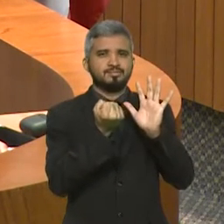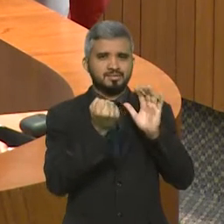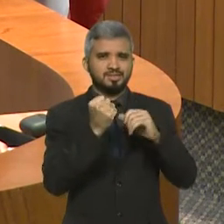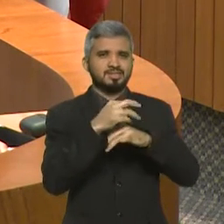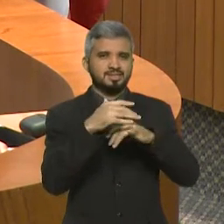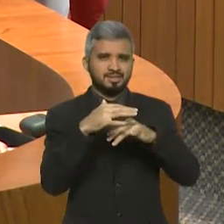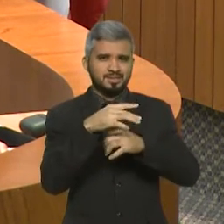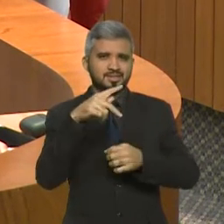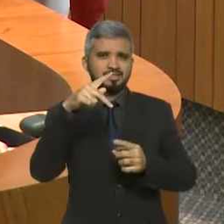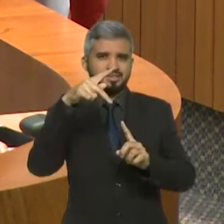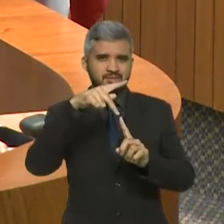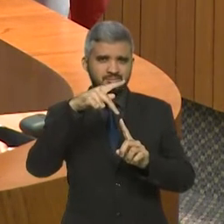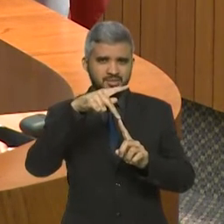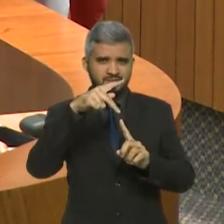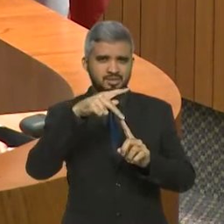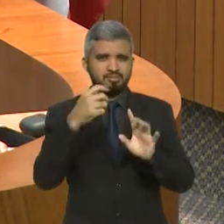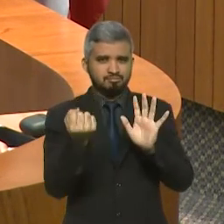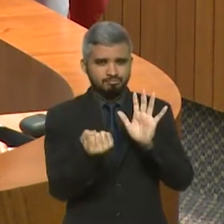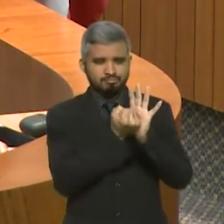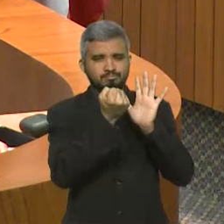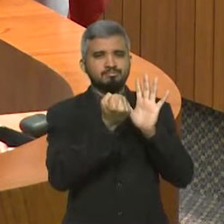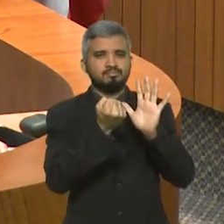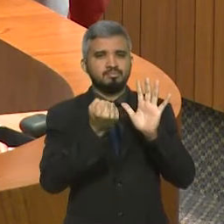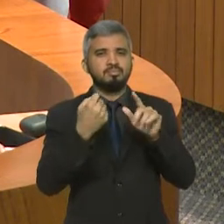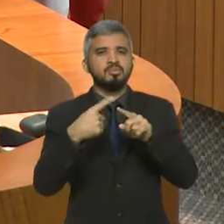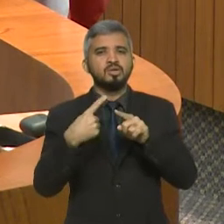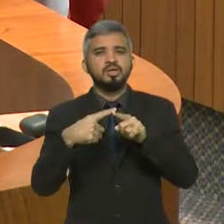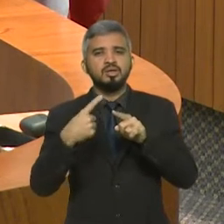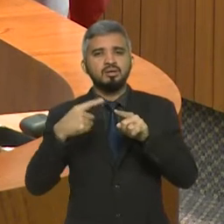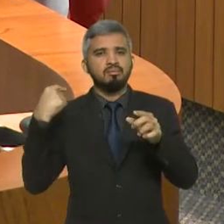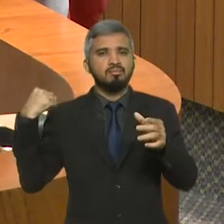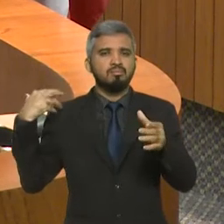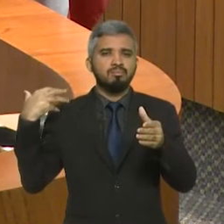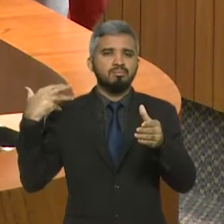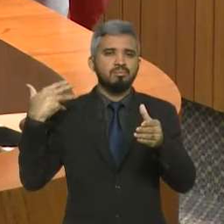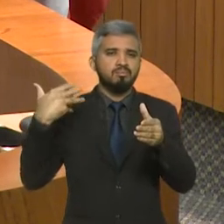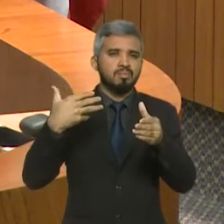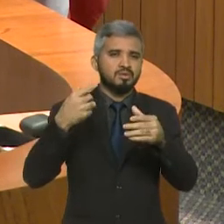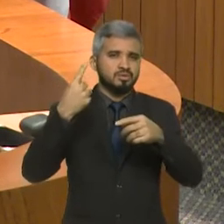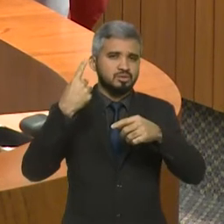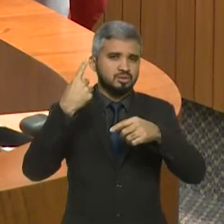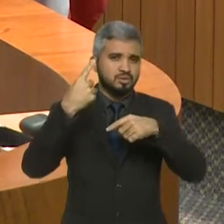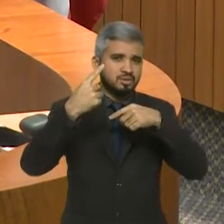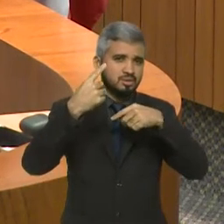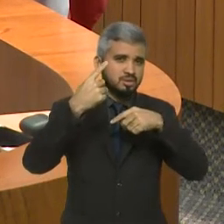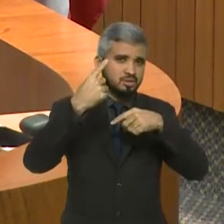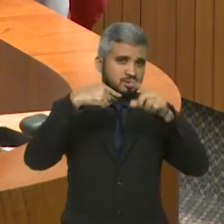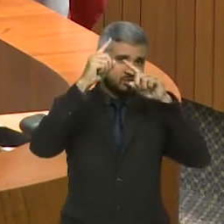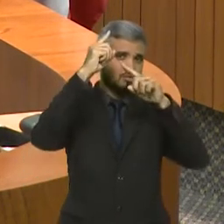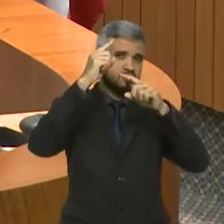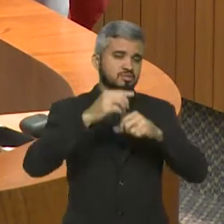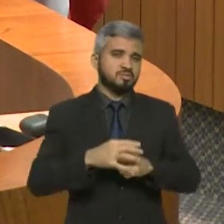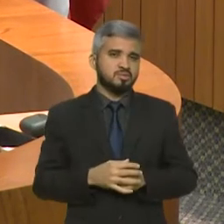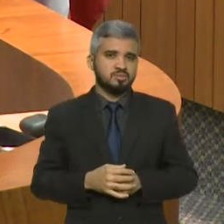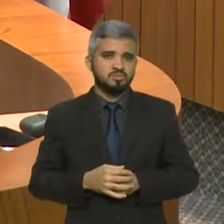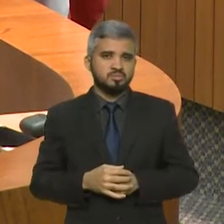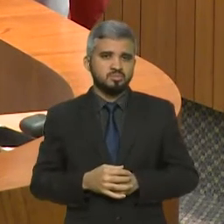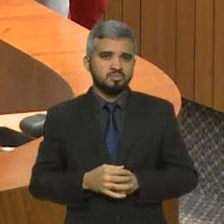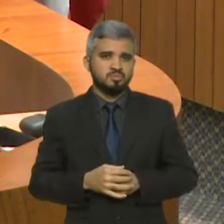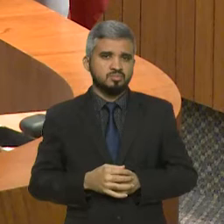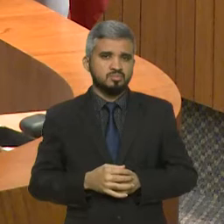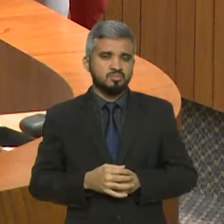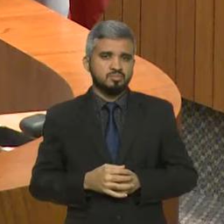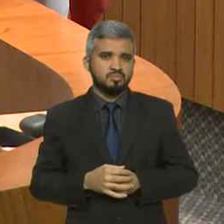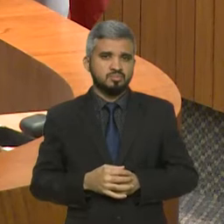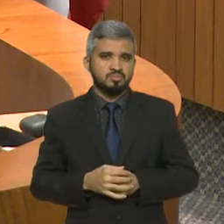trazendo progresso, trazendo desenvolvimento, trazendo aquilo que a população almeja na